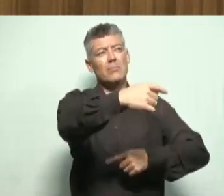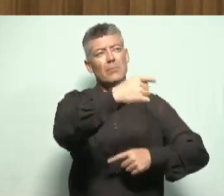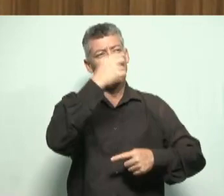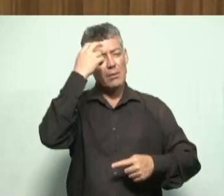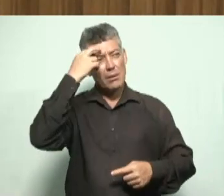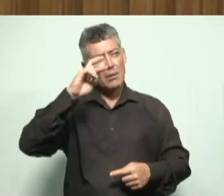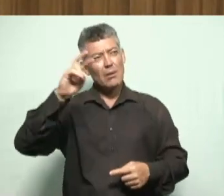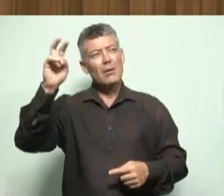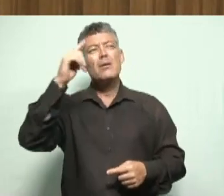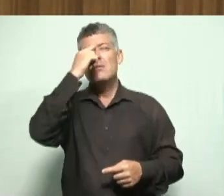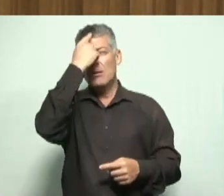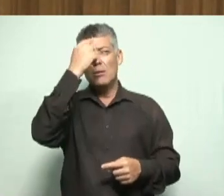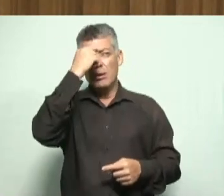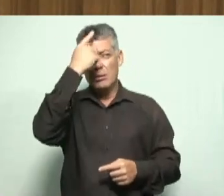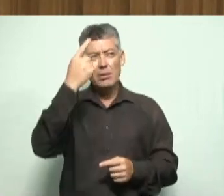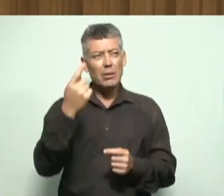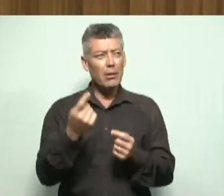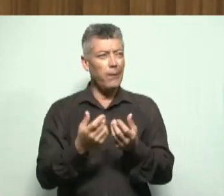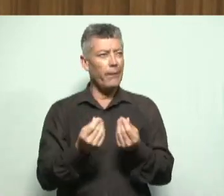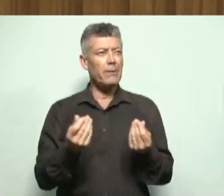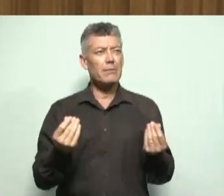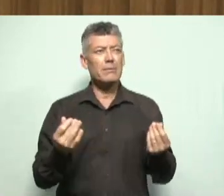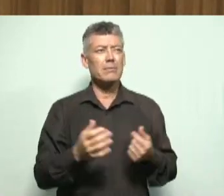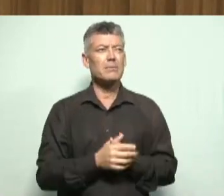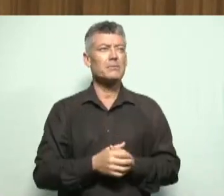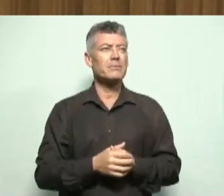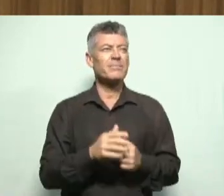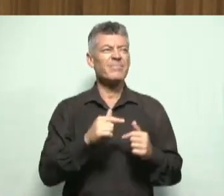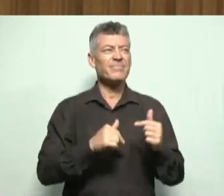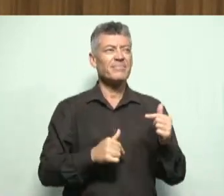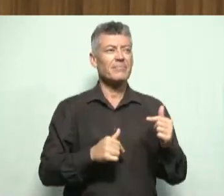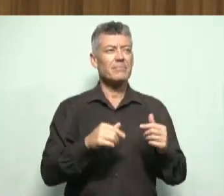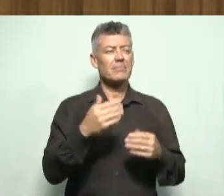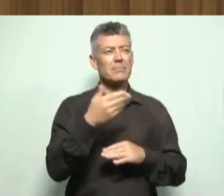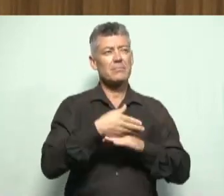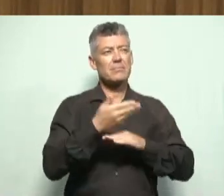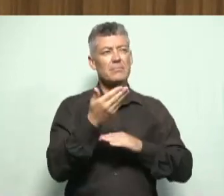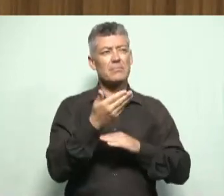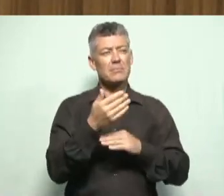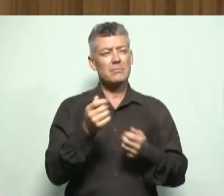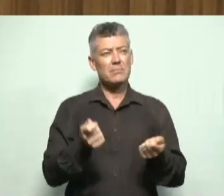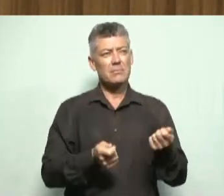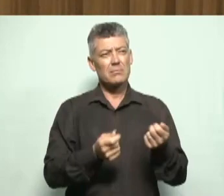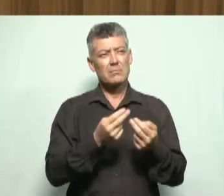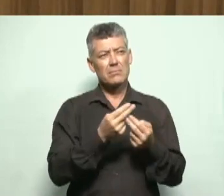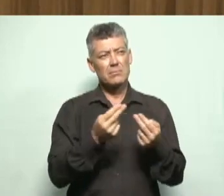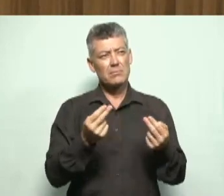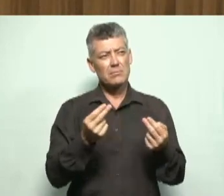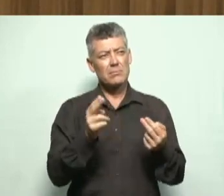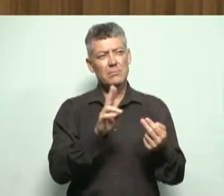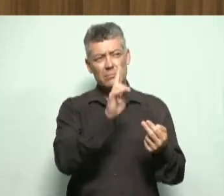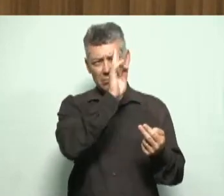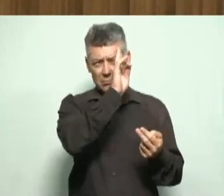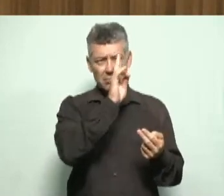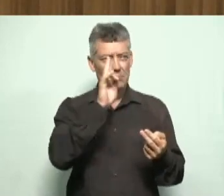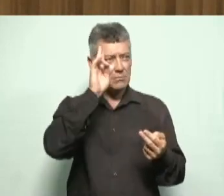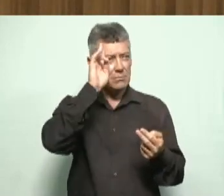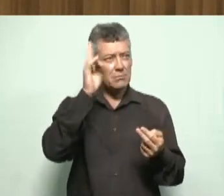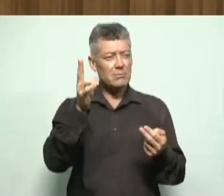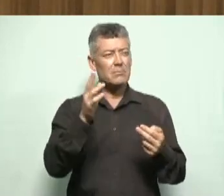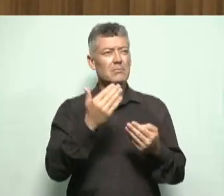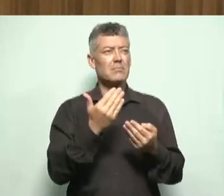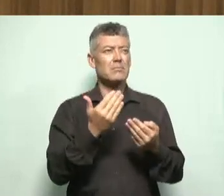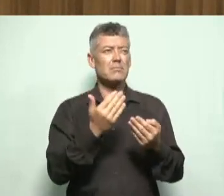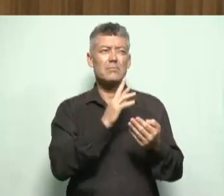criativa imensurável. É o cabeleireiro, é a manicure, é o taxista, é o motorista por aplicativo, é o restaurante, é o bar, é o